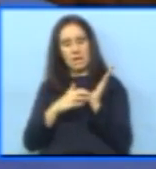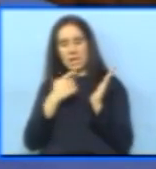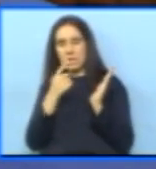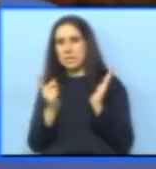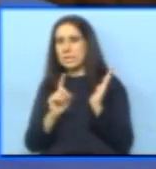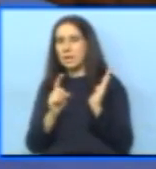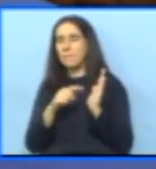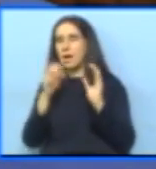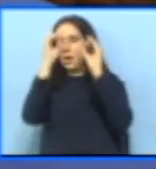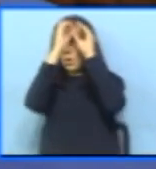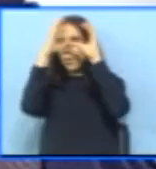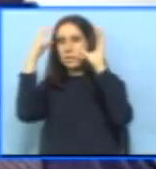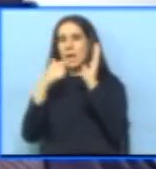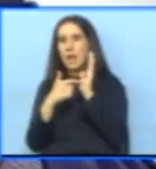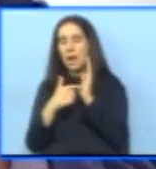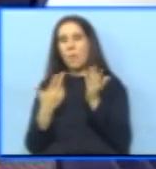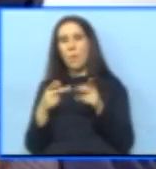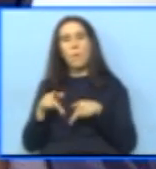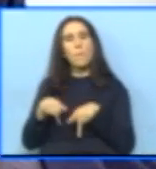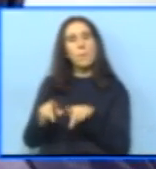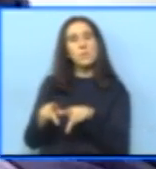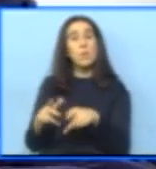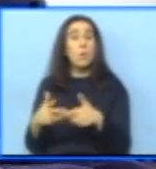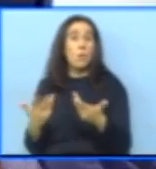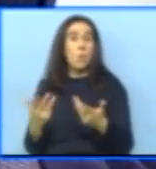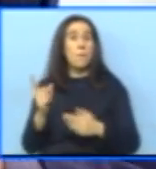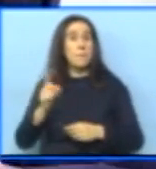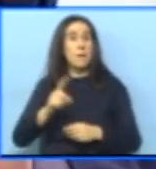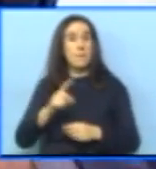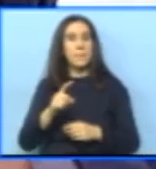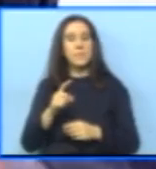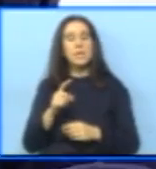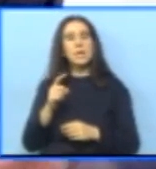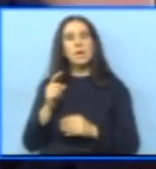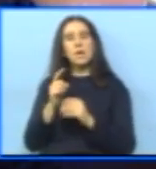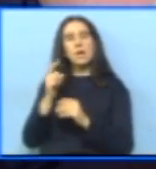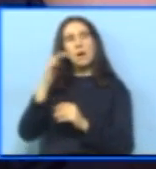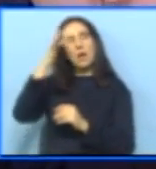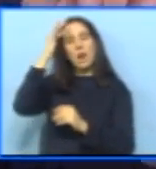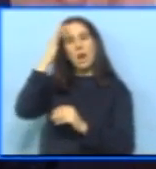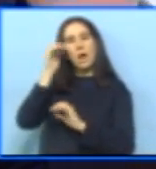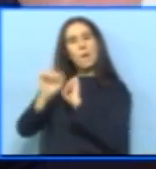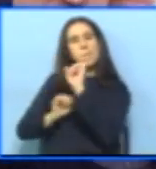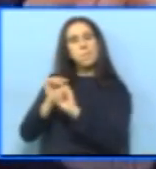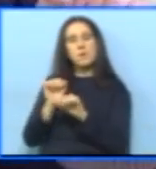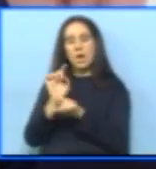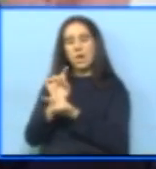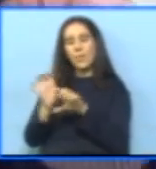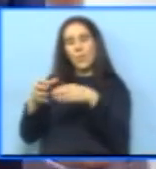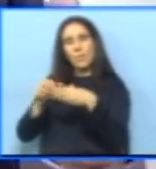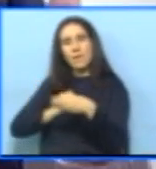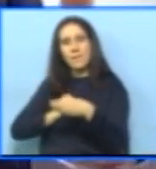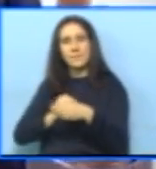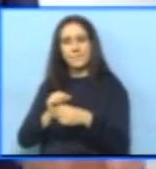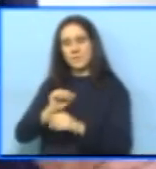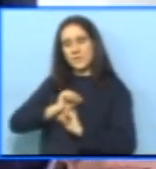os conceitos, ou as metodologias, ou, muitas vezes, as ideologias que estão subjacentes ao nosso grupo, à nossa seita, ao